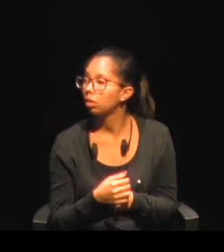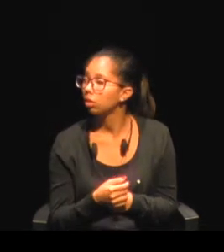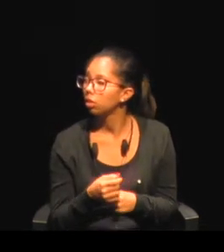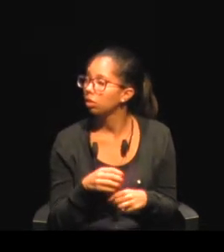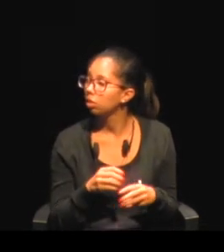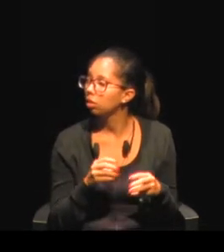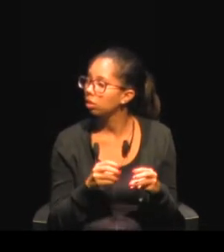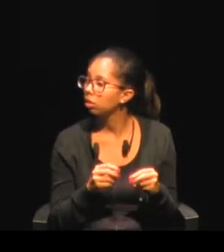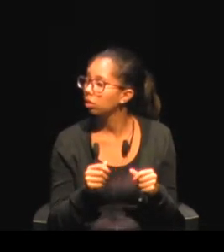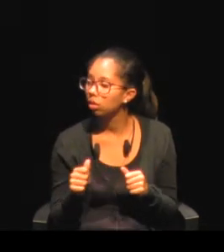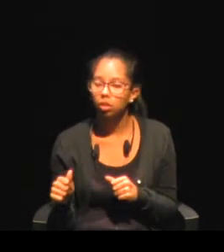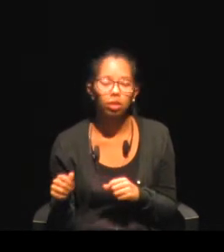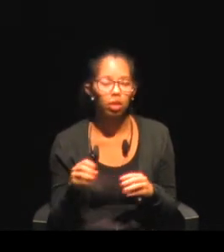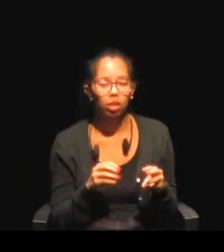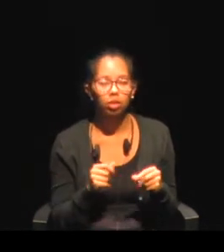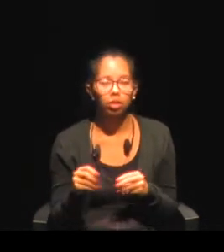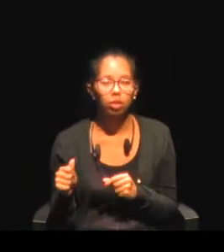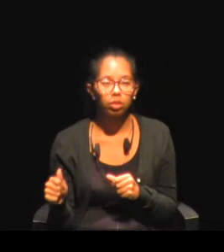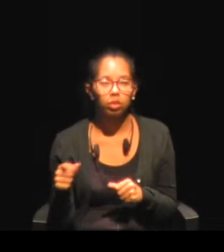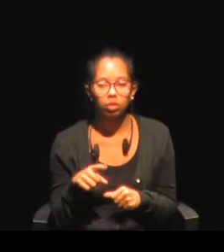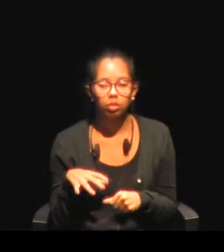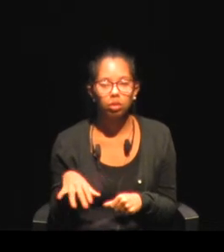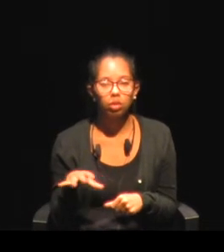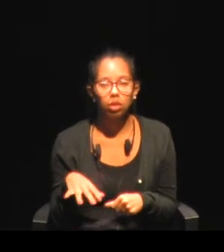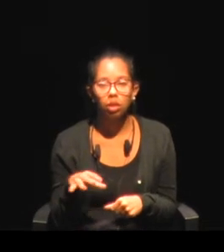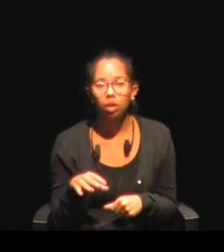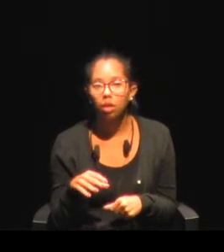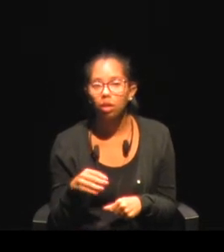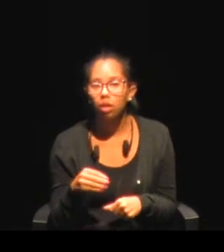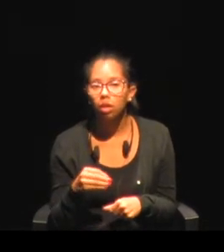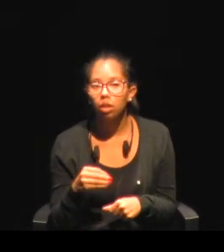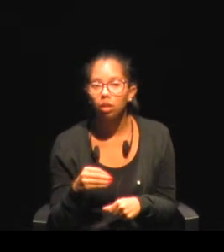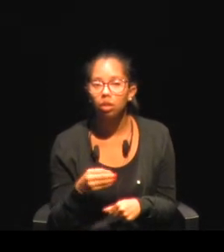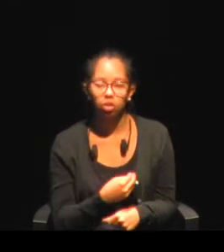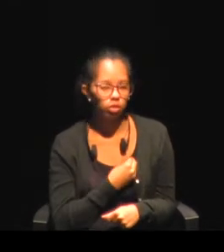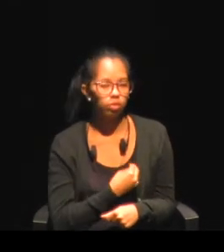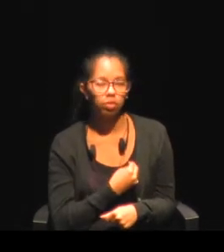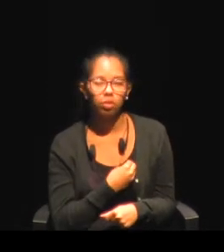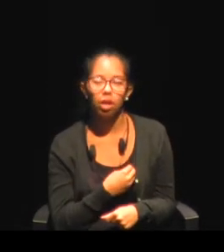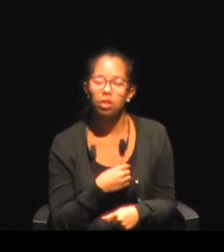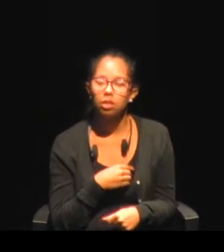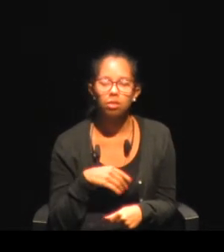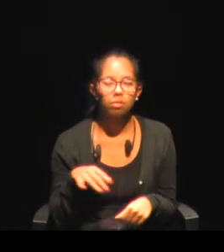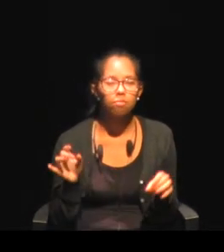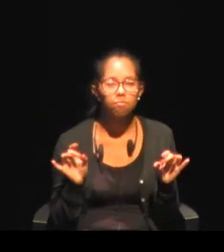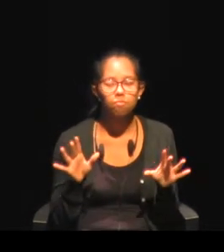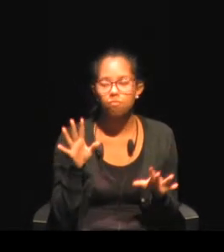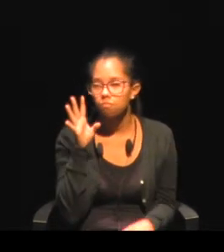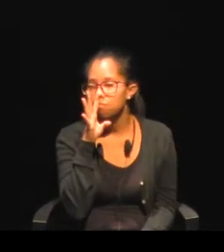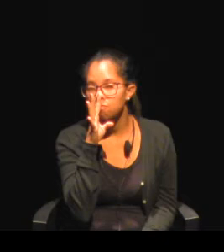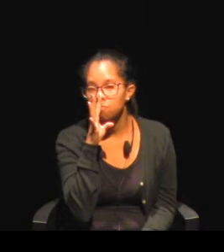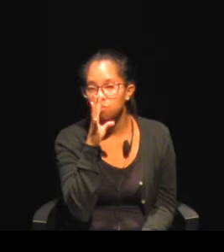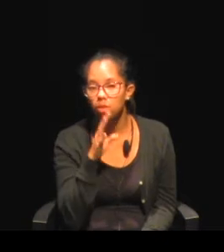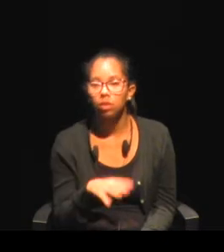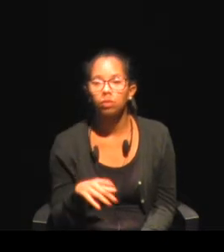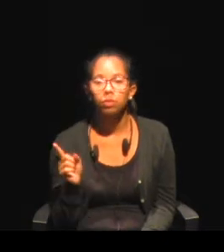essa generosidade do Pampa. São terras férteis, uma região que viveu uma experiência incrível